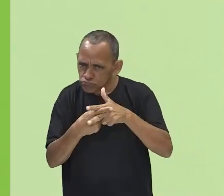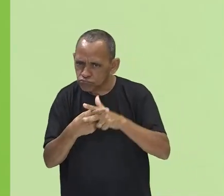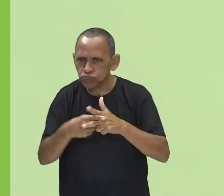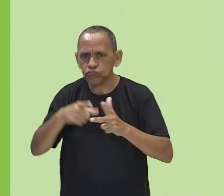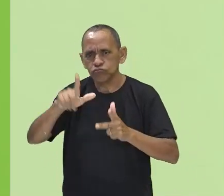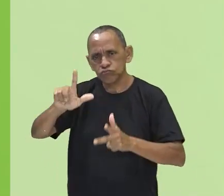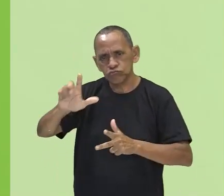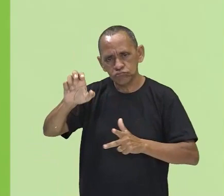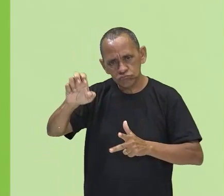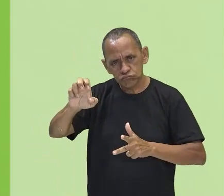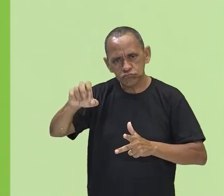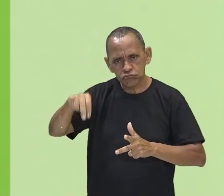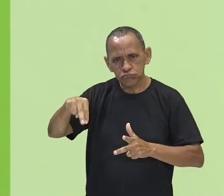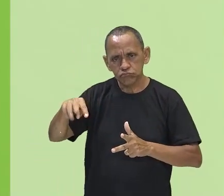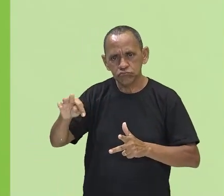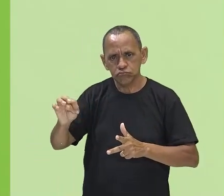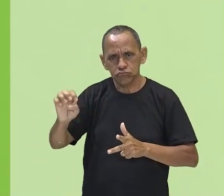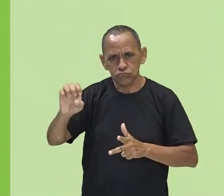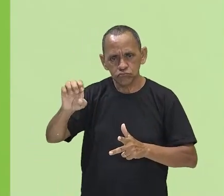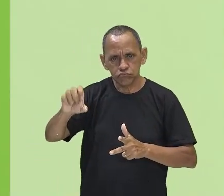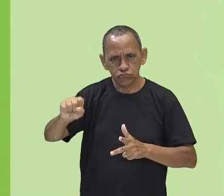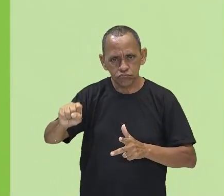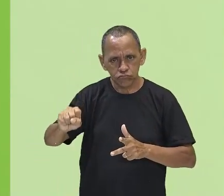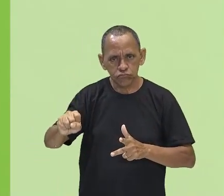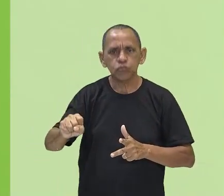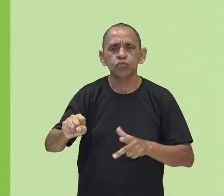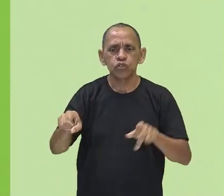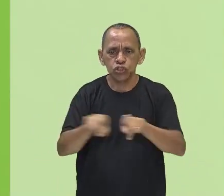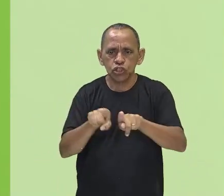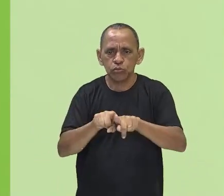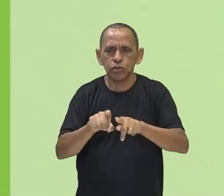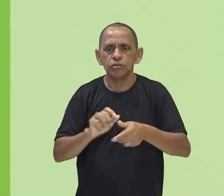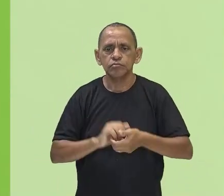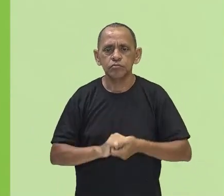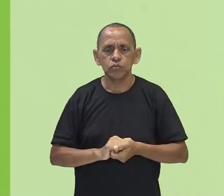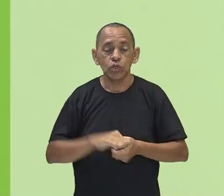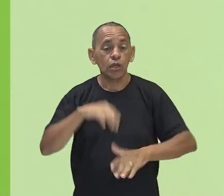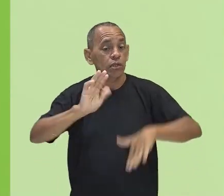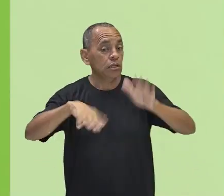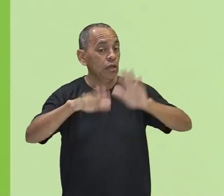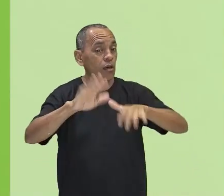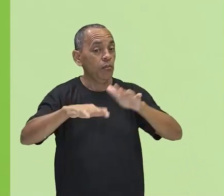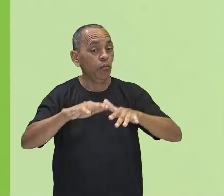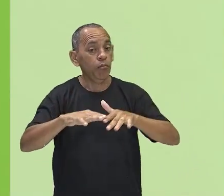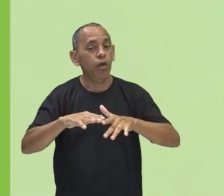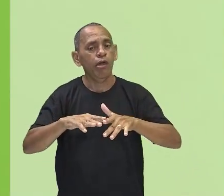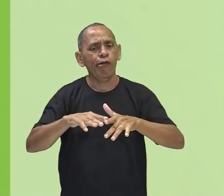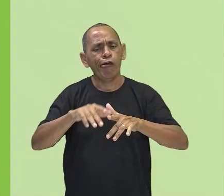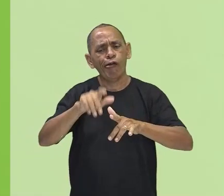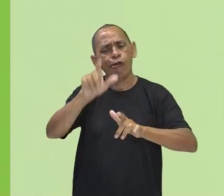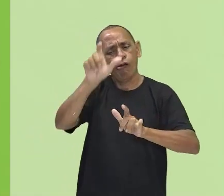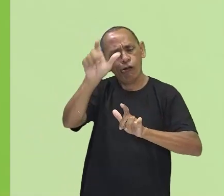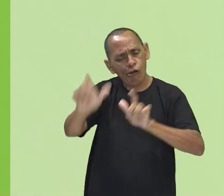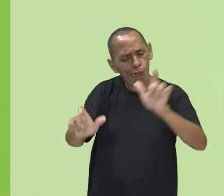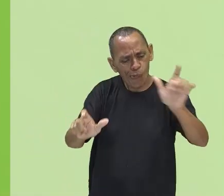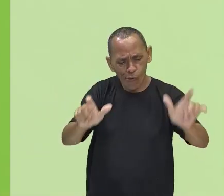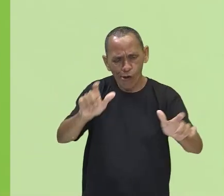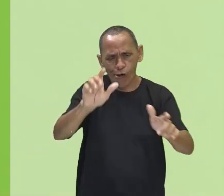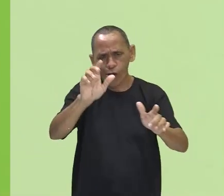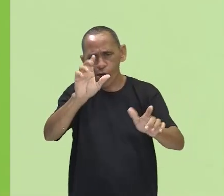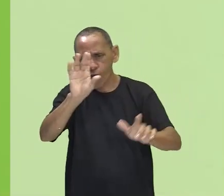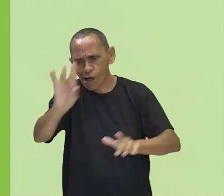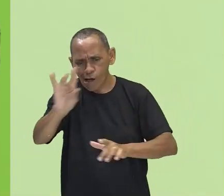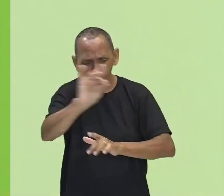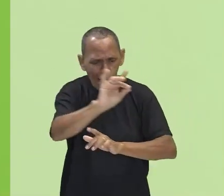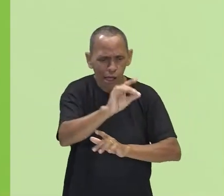lentes convergentes, outras vezes lentes divergentes, dependendo da necessidade ali para a correção